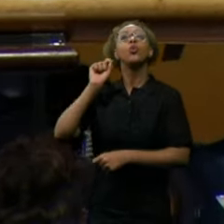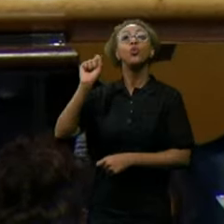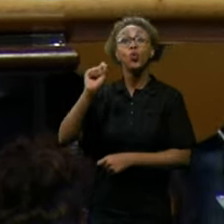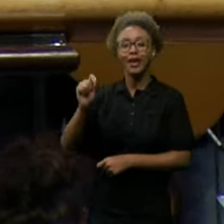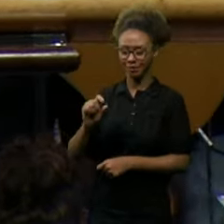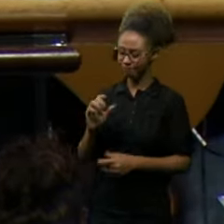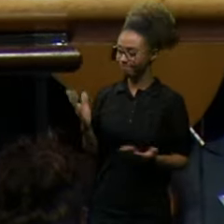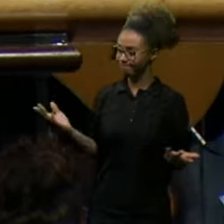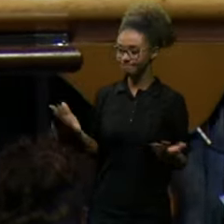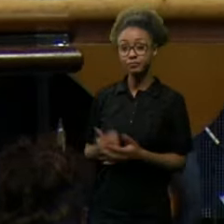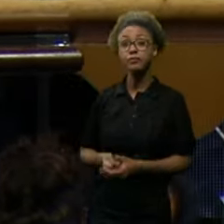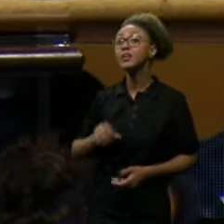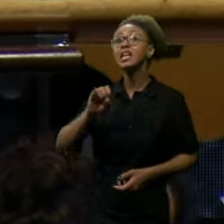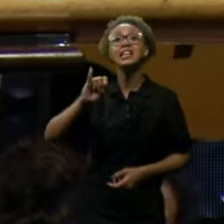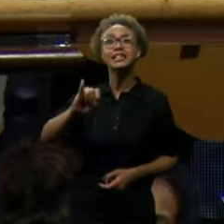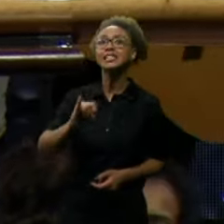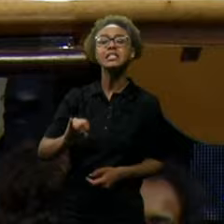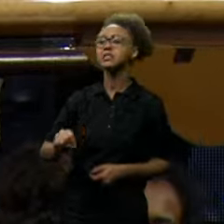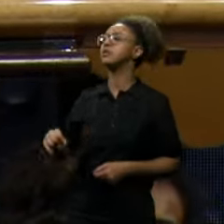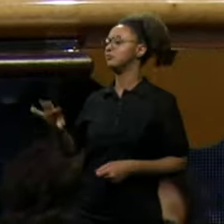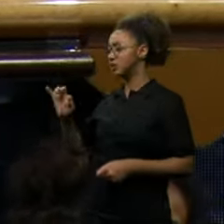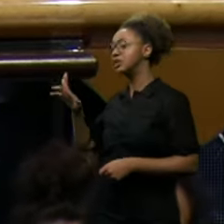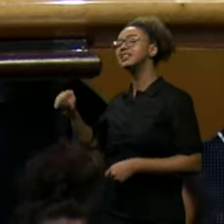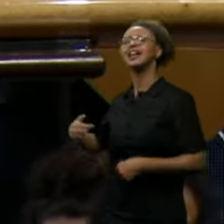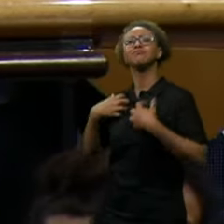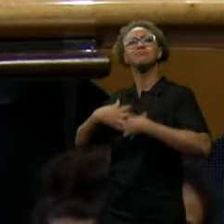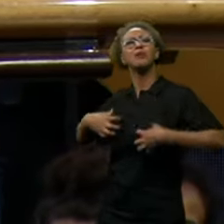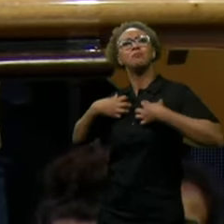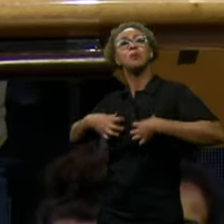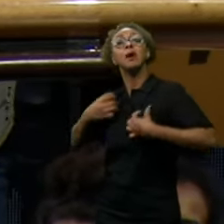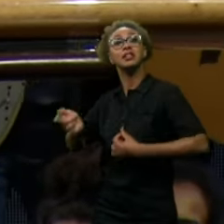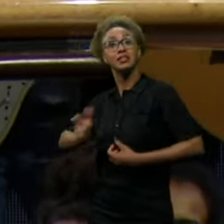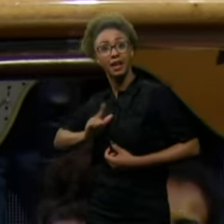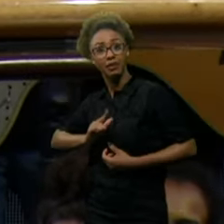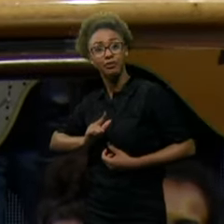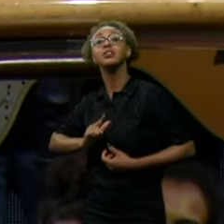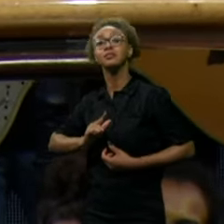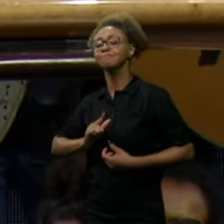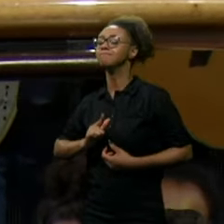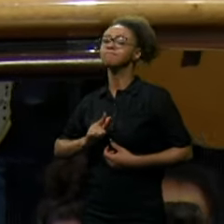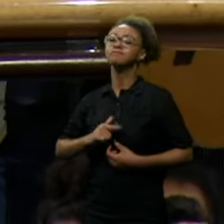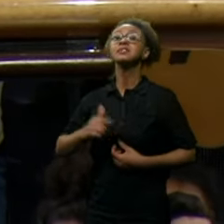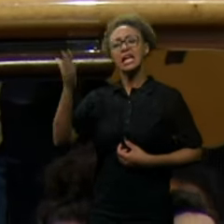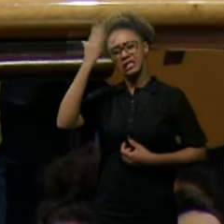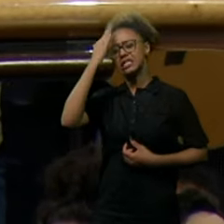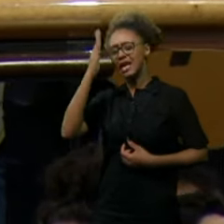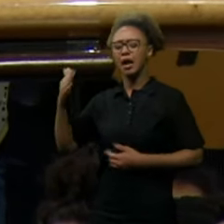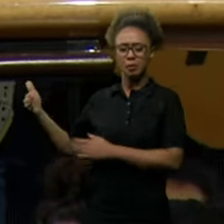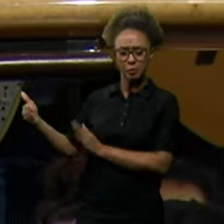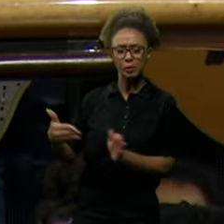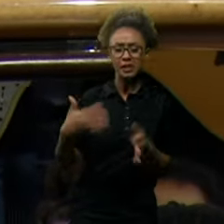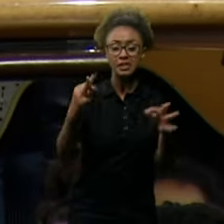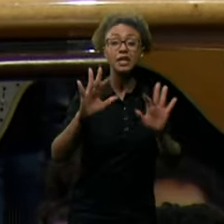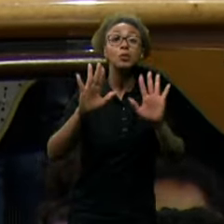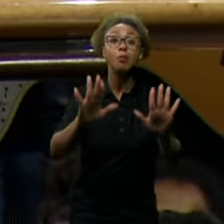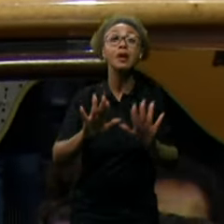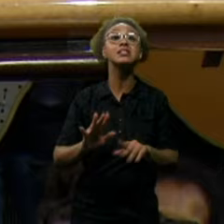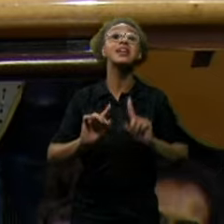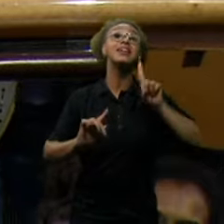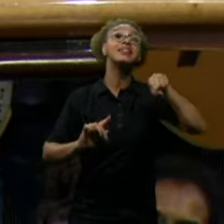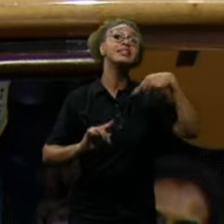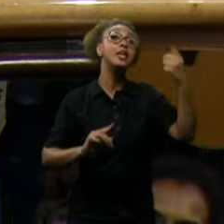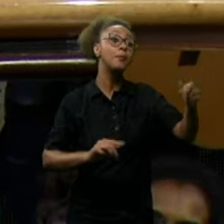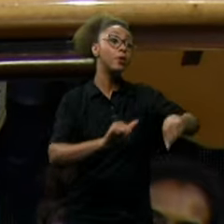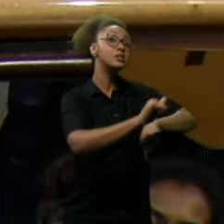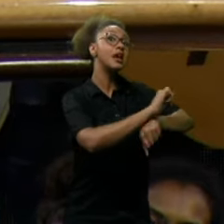apesar de ter vivido a dor que viveu ele estava no caminho certo fazendo a coisa certa é que quando temos visita